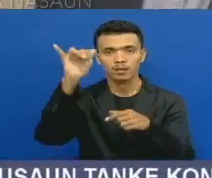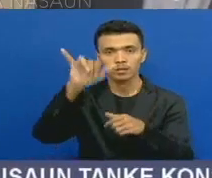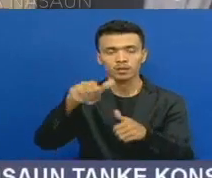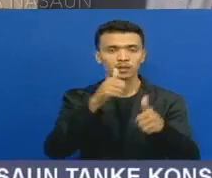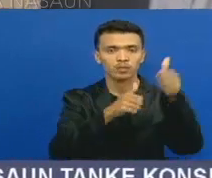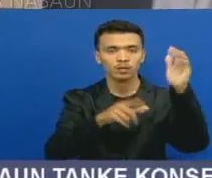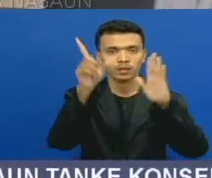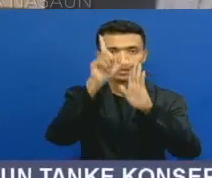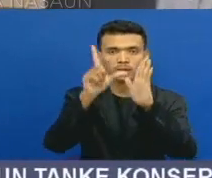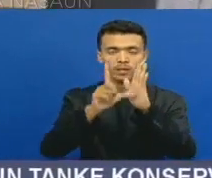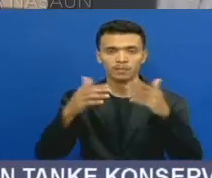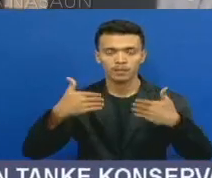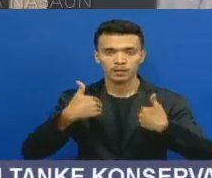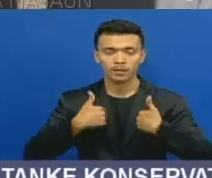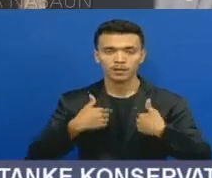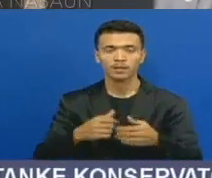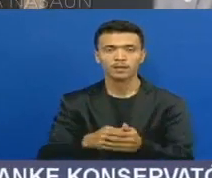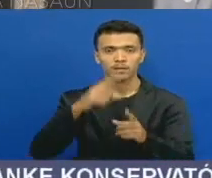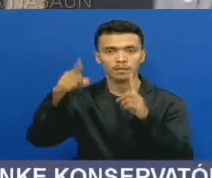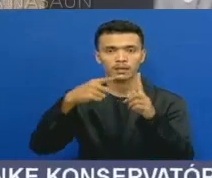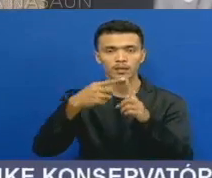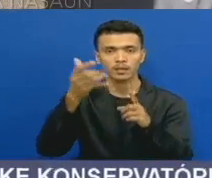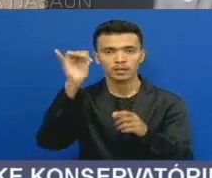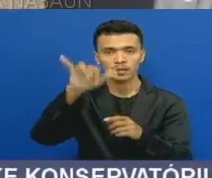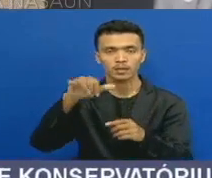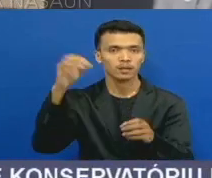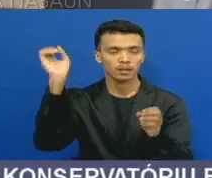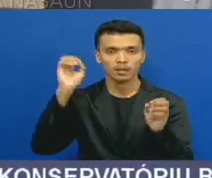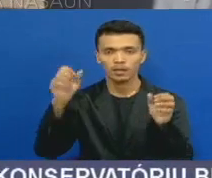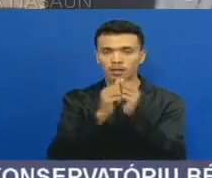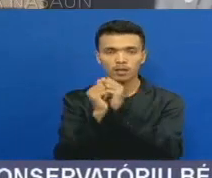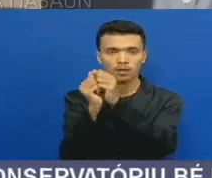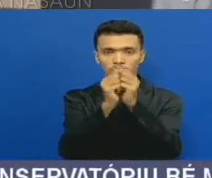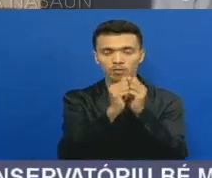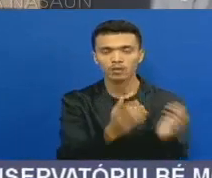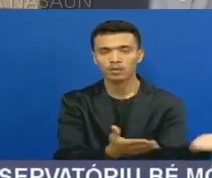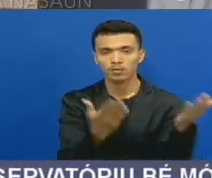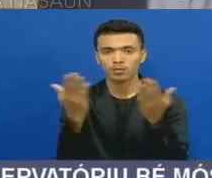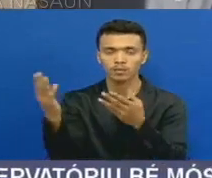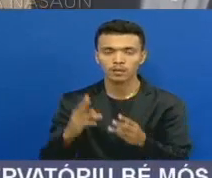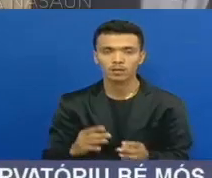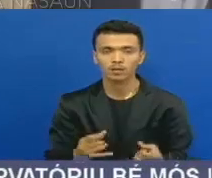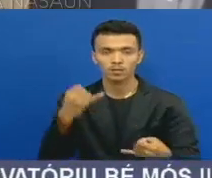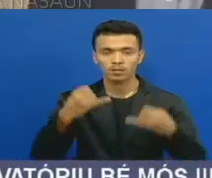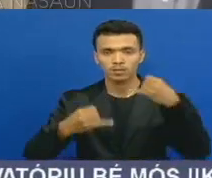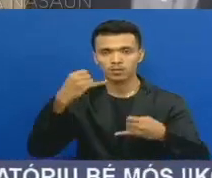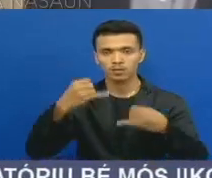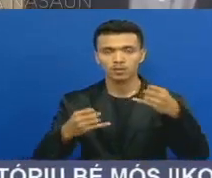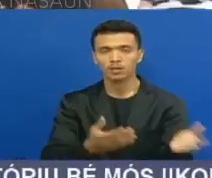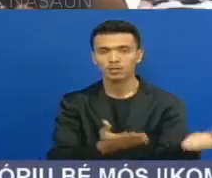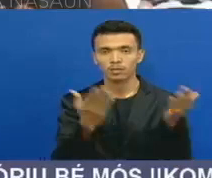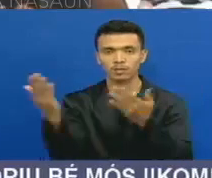makia. Mas quando sira la considera ida ne talan makaita justiça hotu ita tenge supete